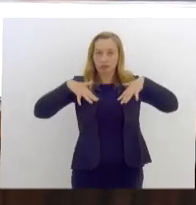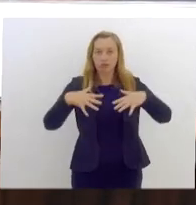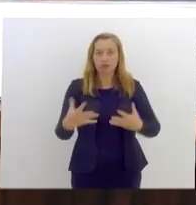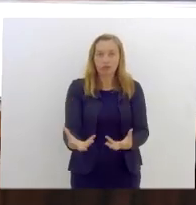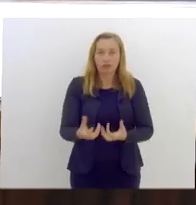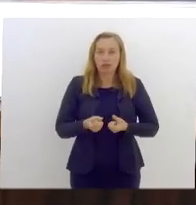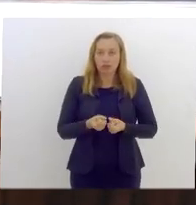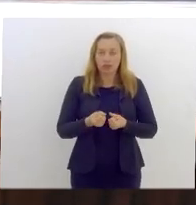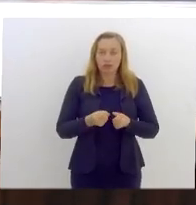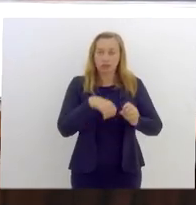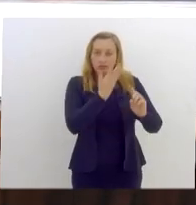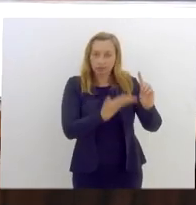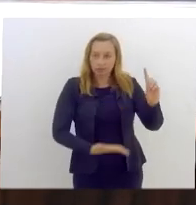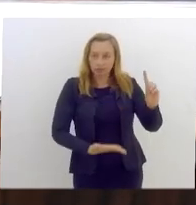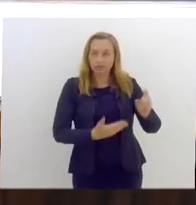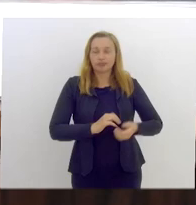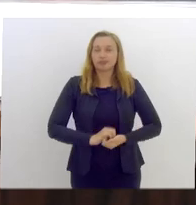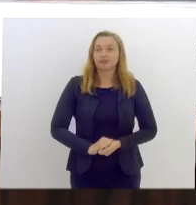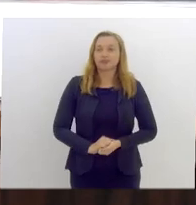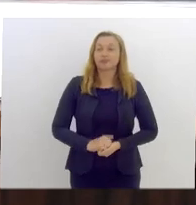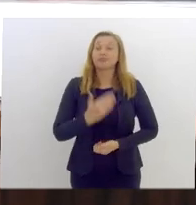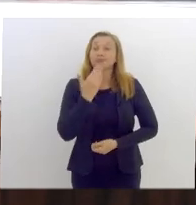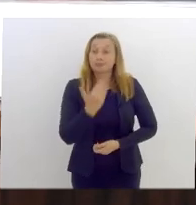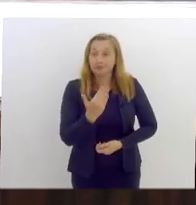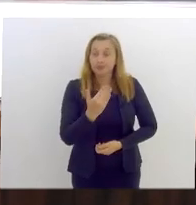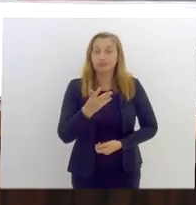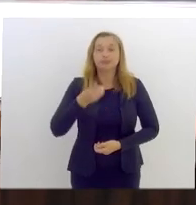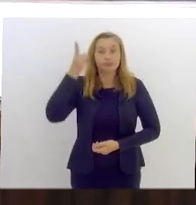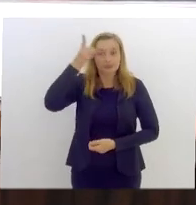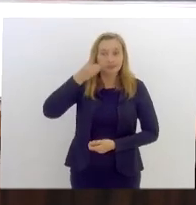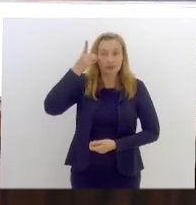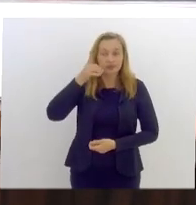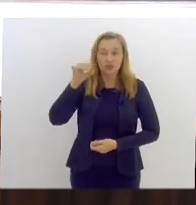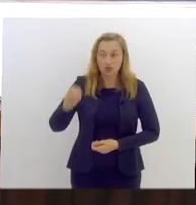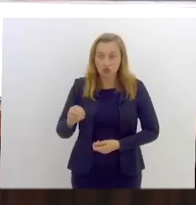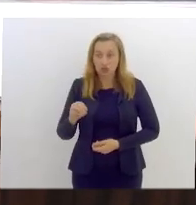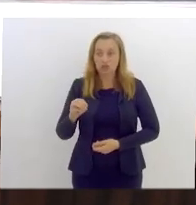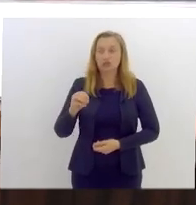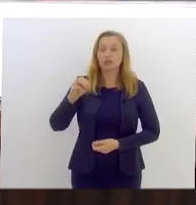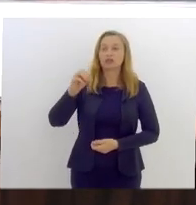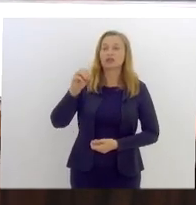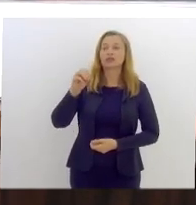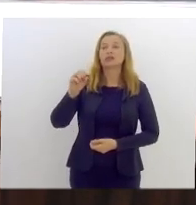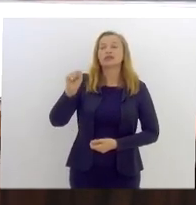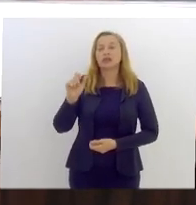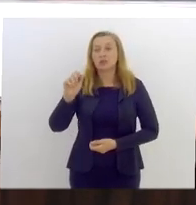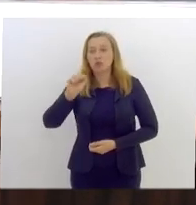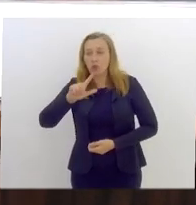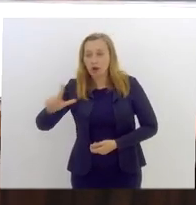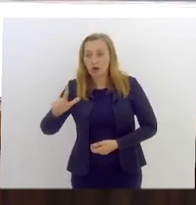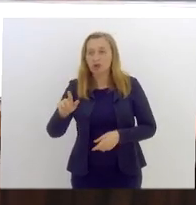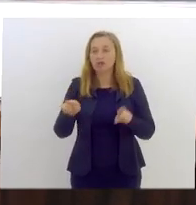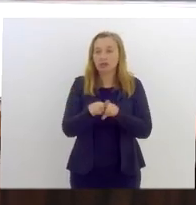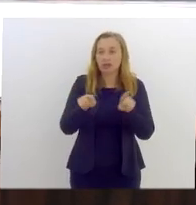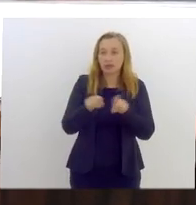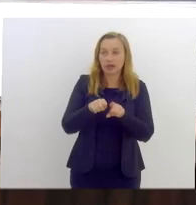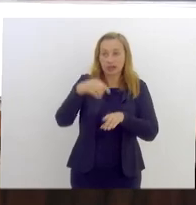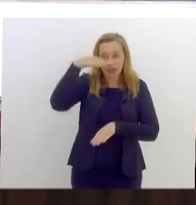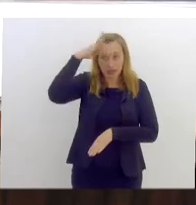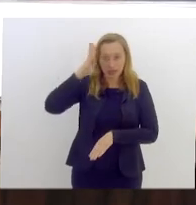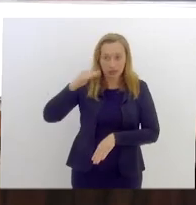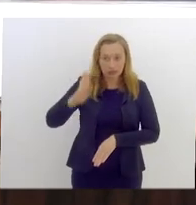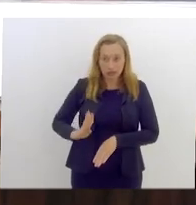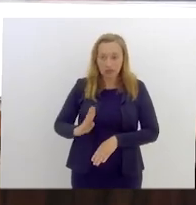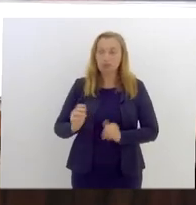a homenagem. E peço aos deputados Marcelo Dino, Samuel Malafaia e Alana Passos que possam acompanhar